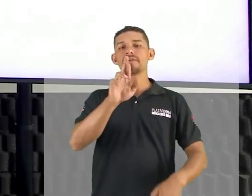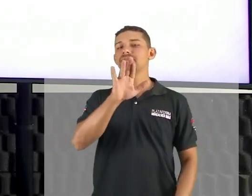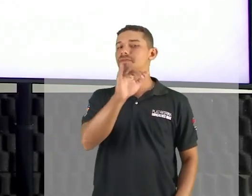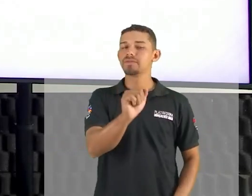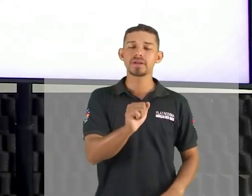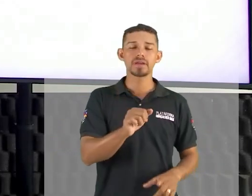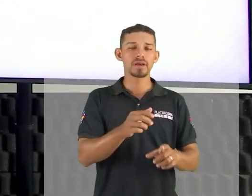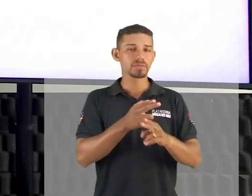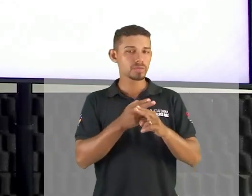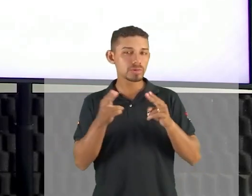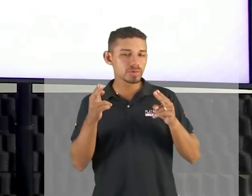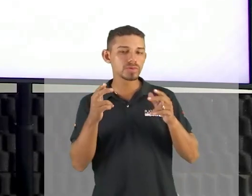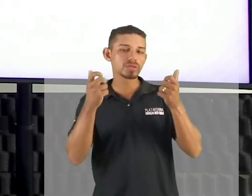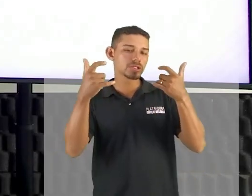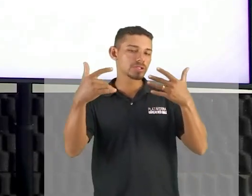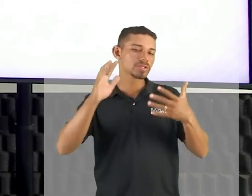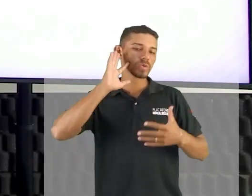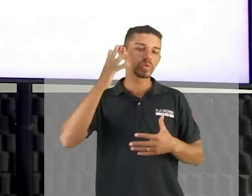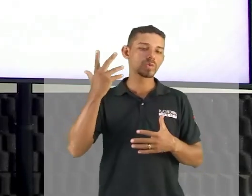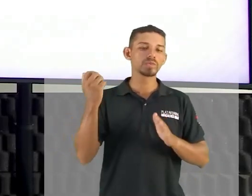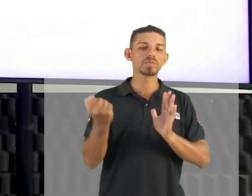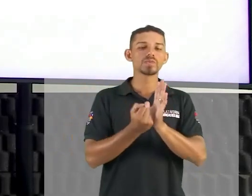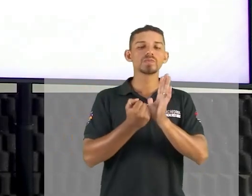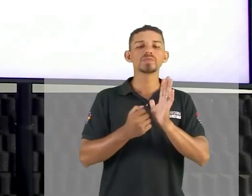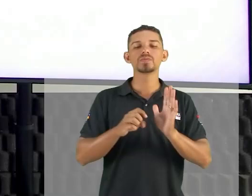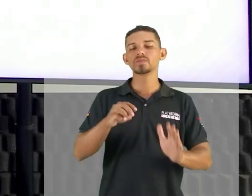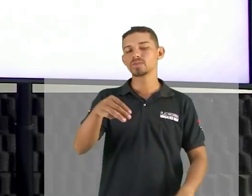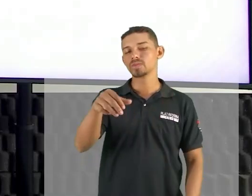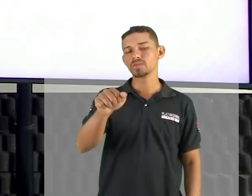que surgiu também o marxismo, que é